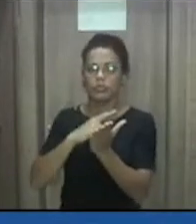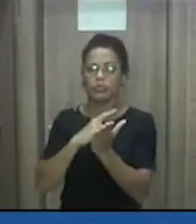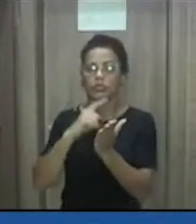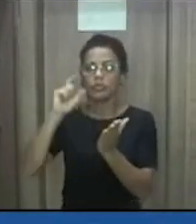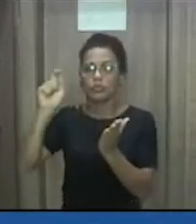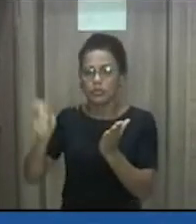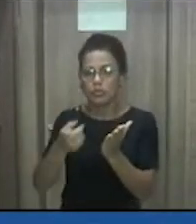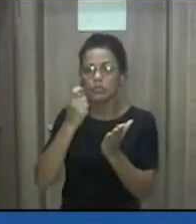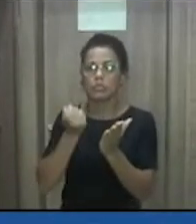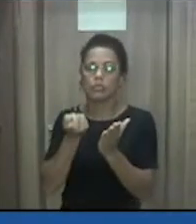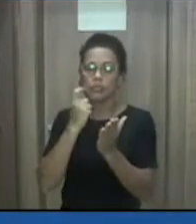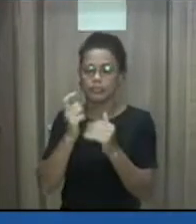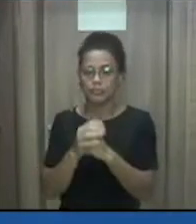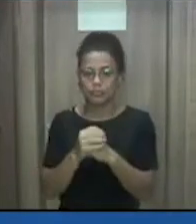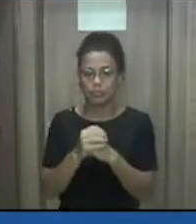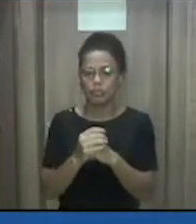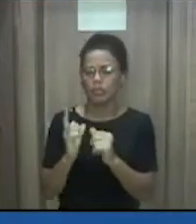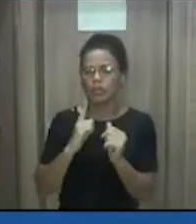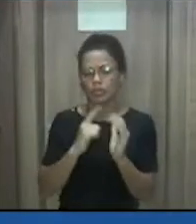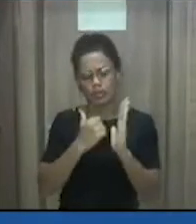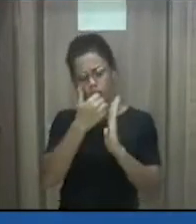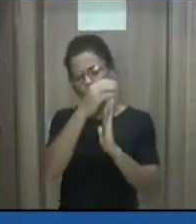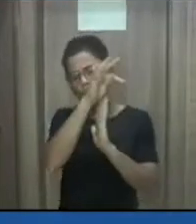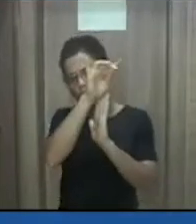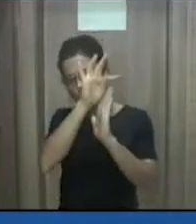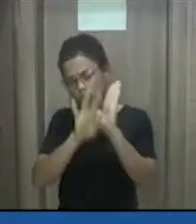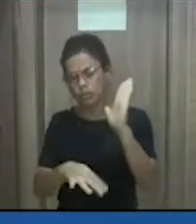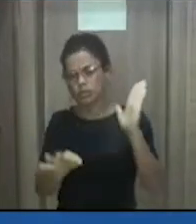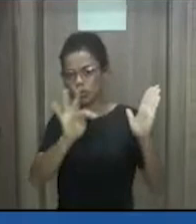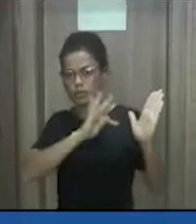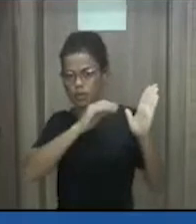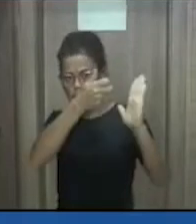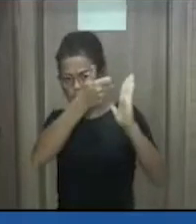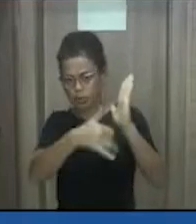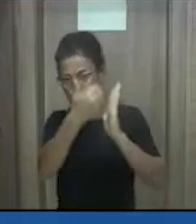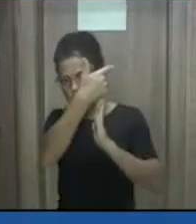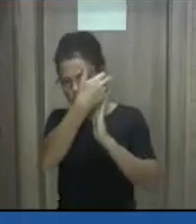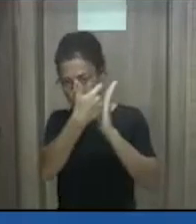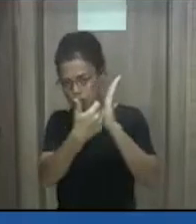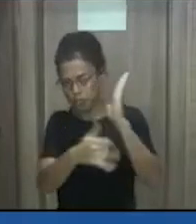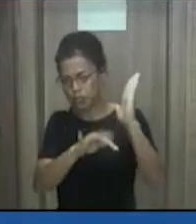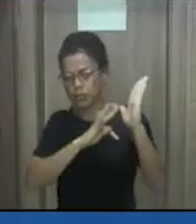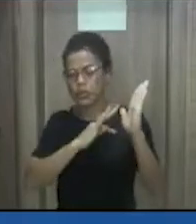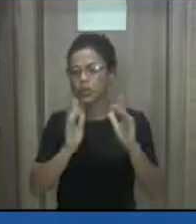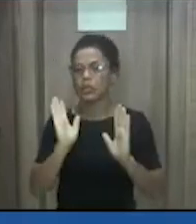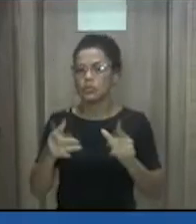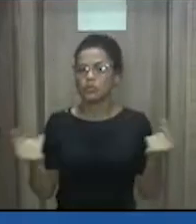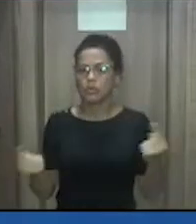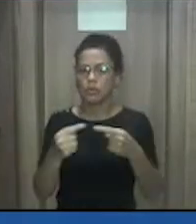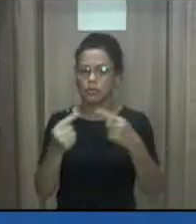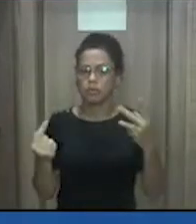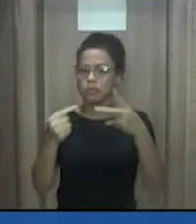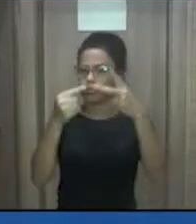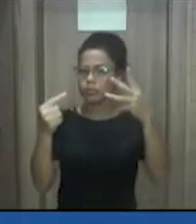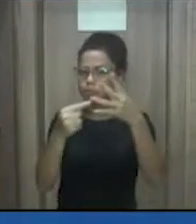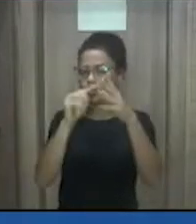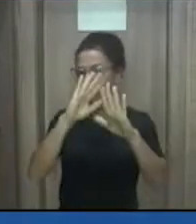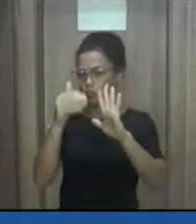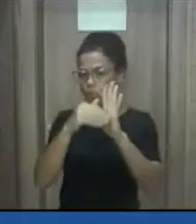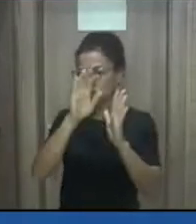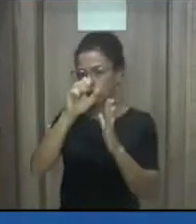aí a essa ficha técnica, esse modelo, onde aplicamos todas as etapas que já mencionei, e um